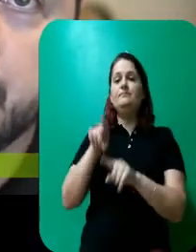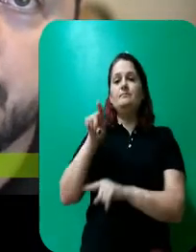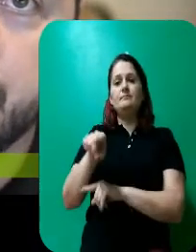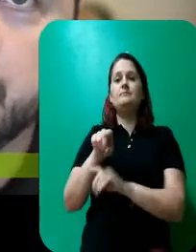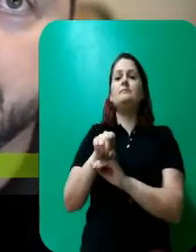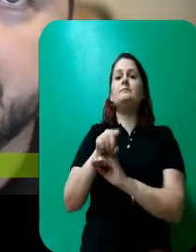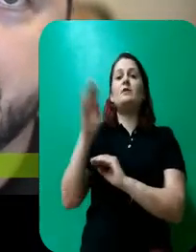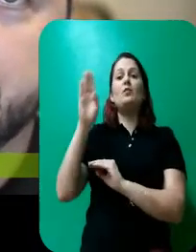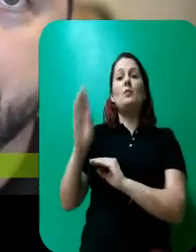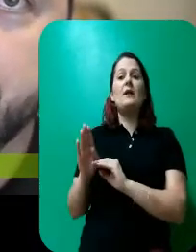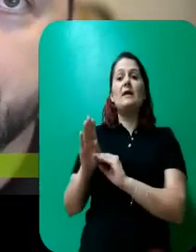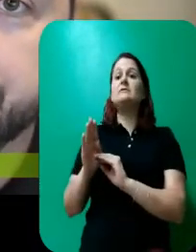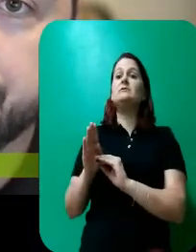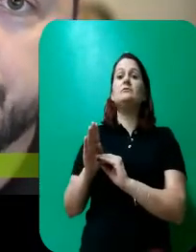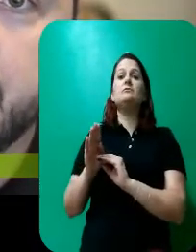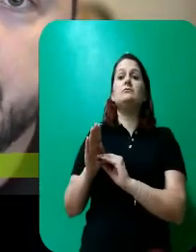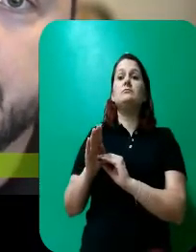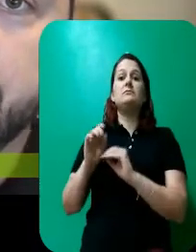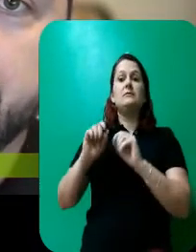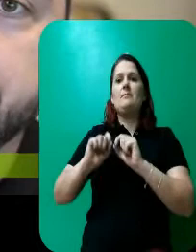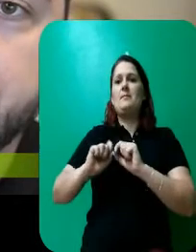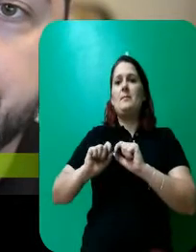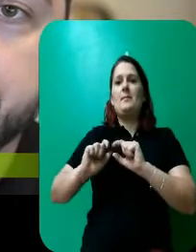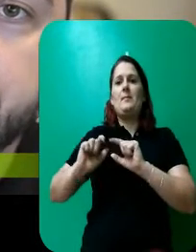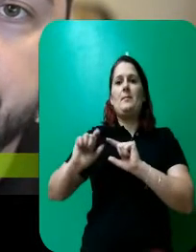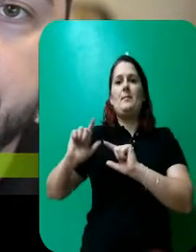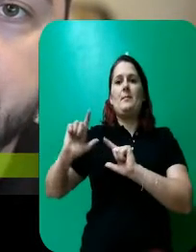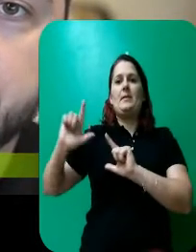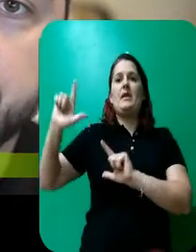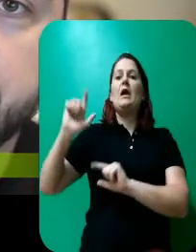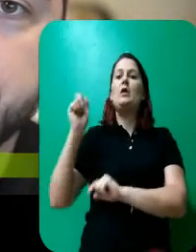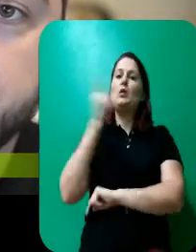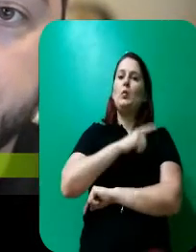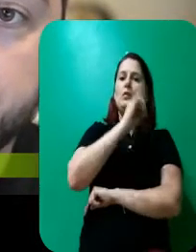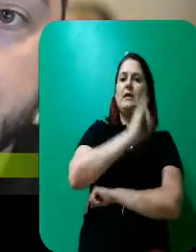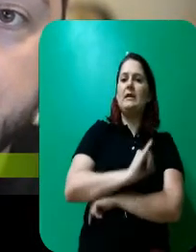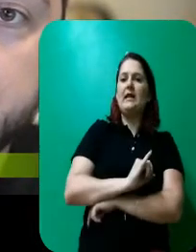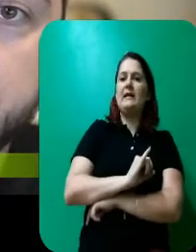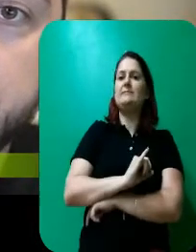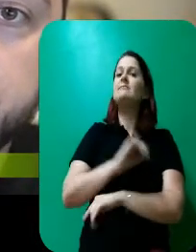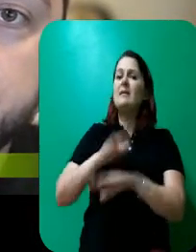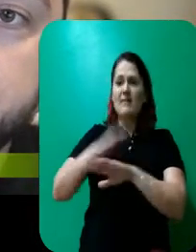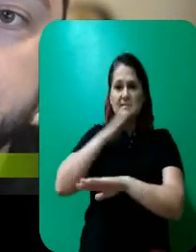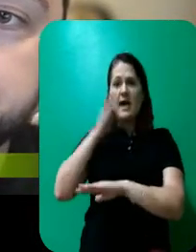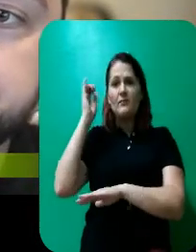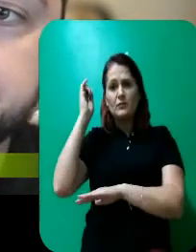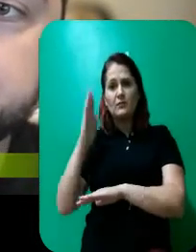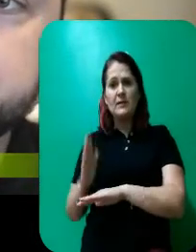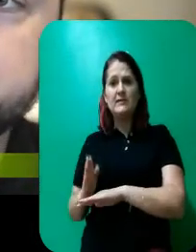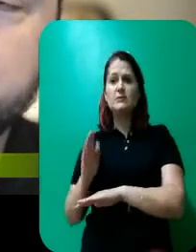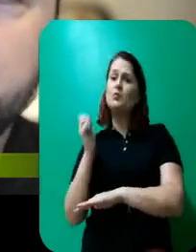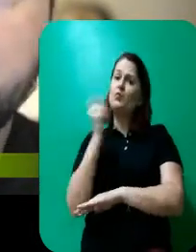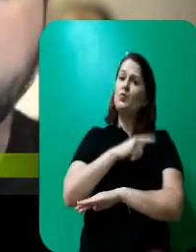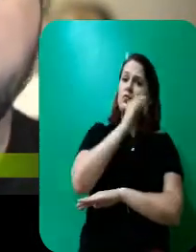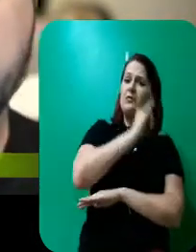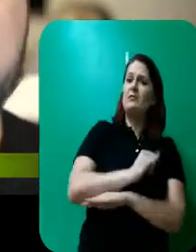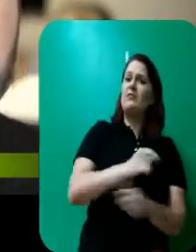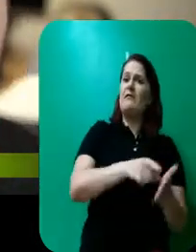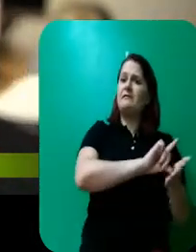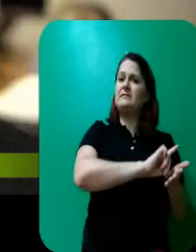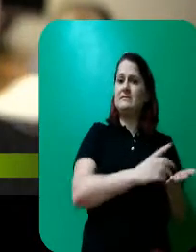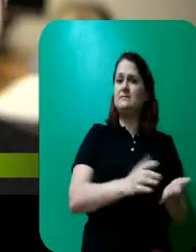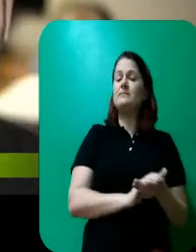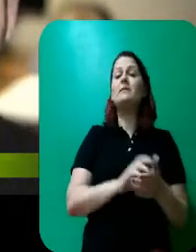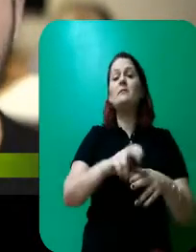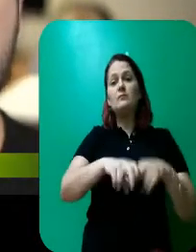rápido que o ritmo da Itália até agora. Então, para mostrar para vocês o que são as projeções usando esses tipos de número, essa